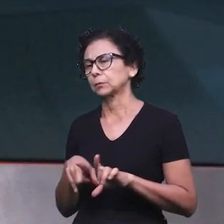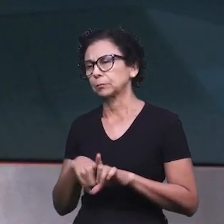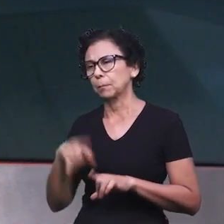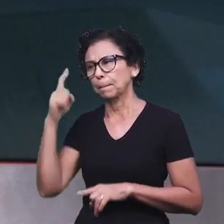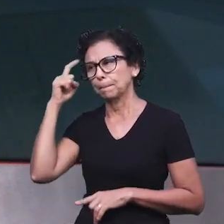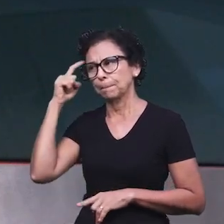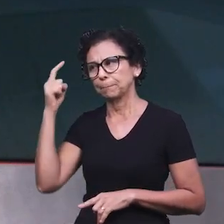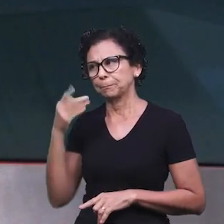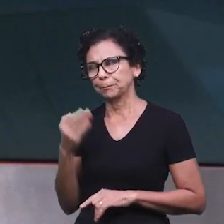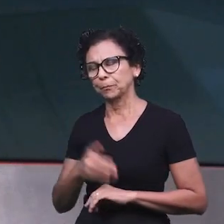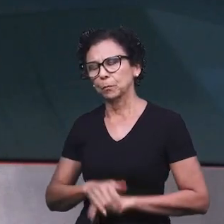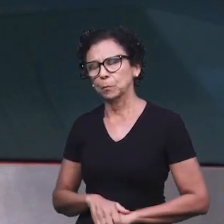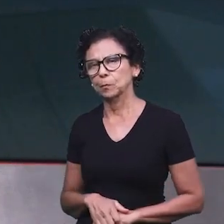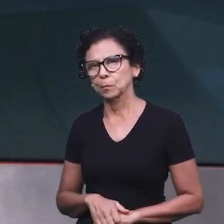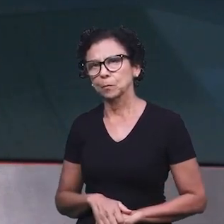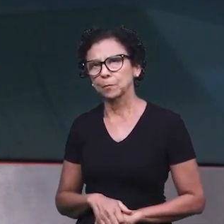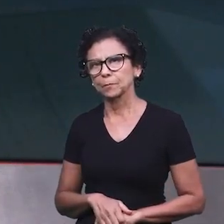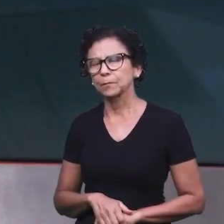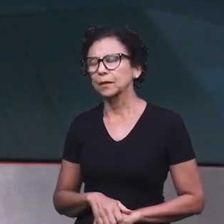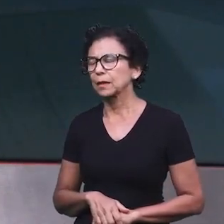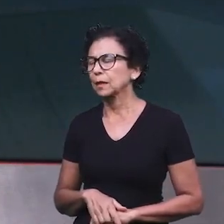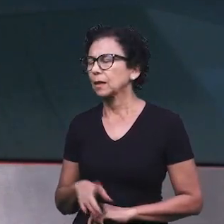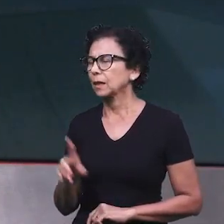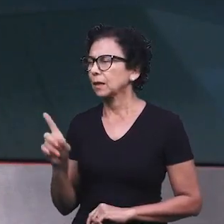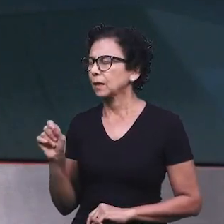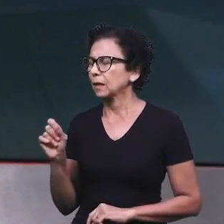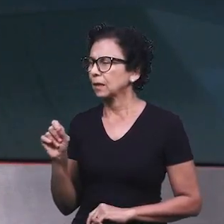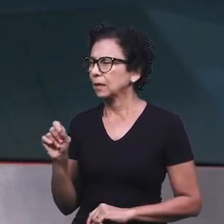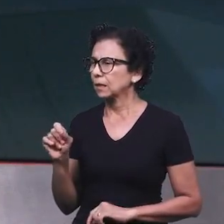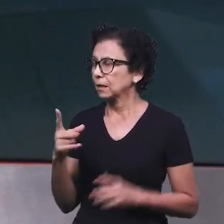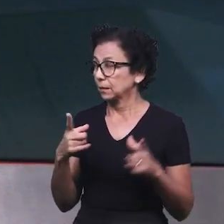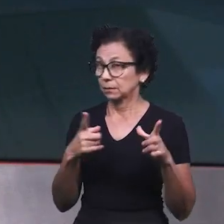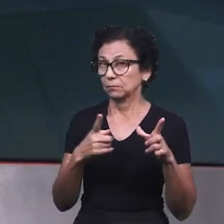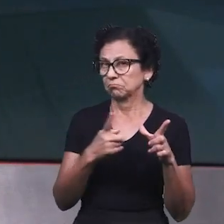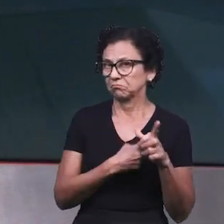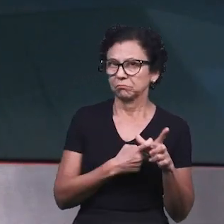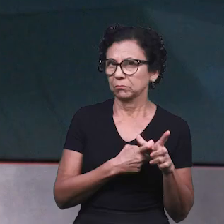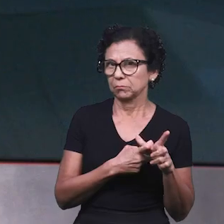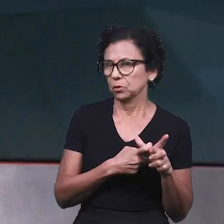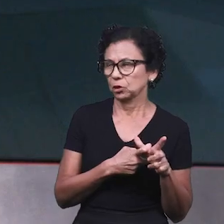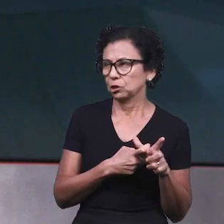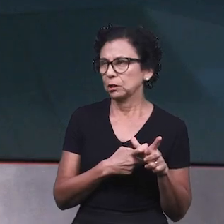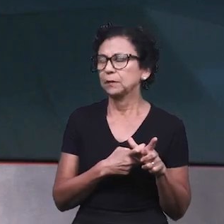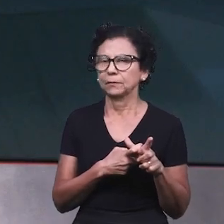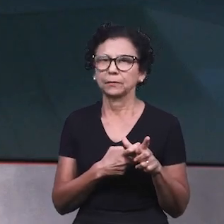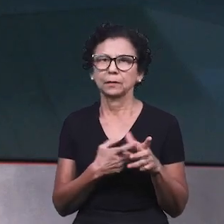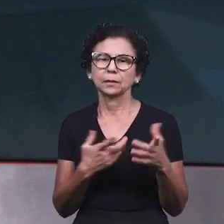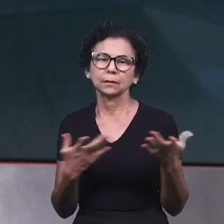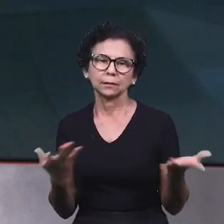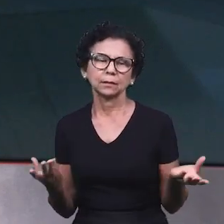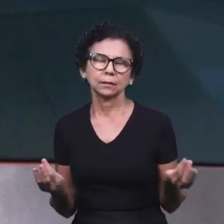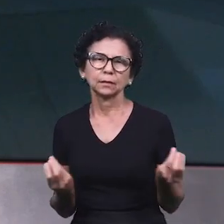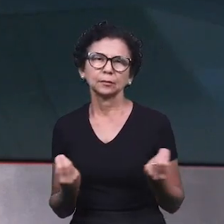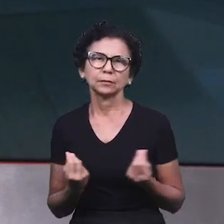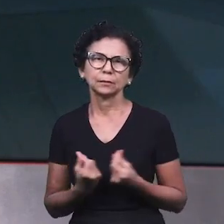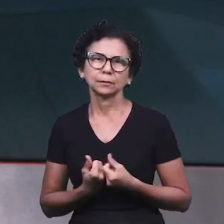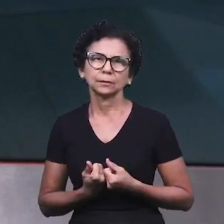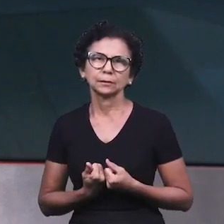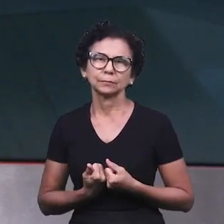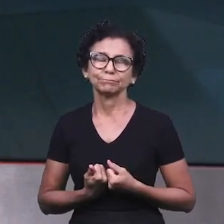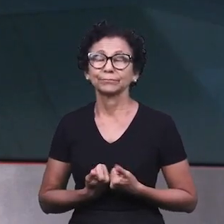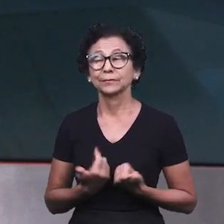sobre os aposentados. Aquele valor que ele recebe todo mês é garantido